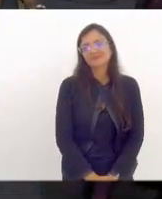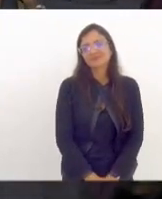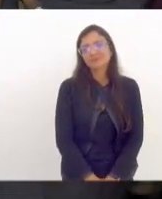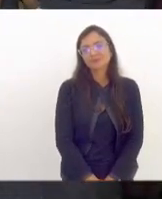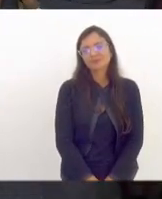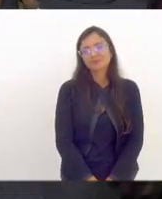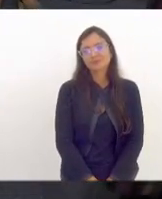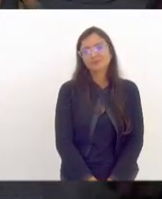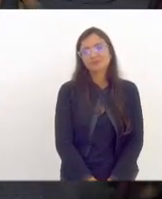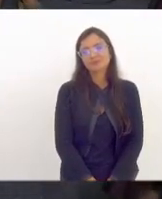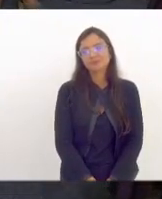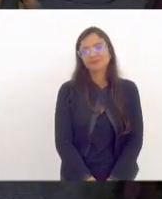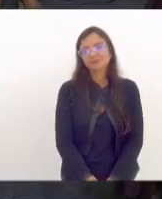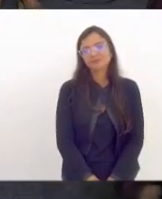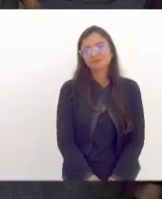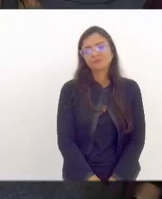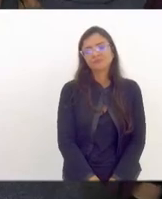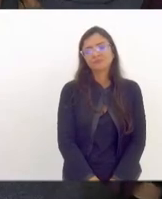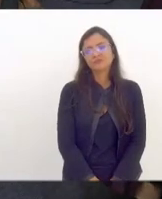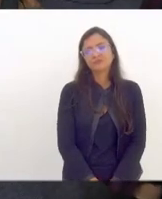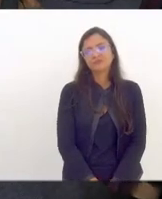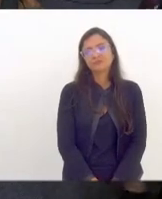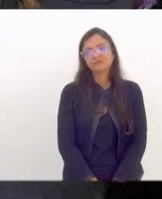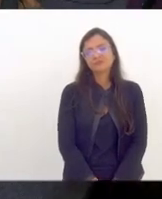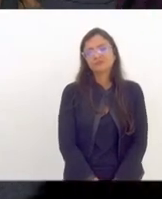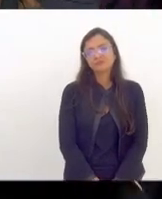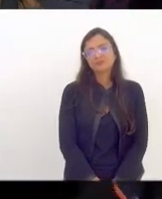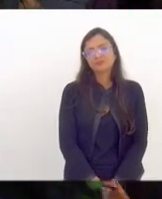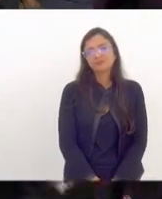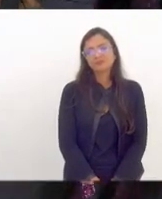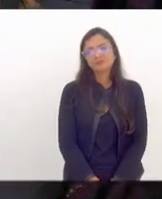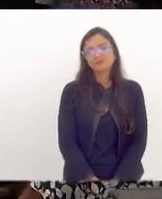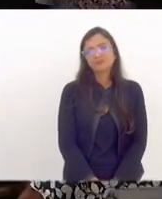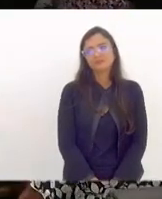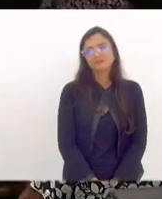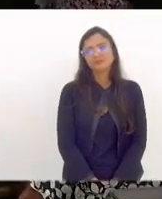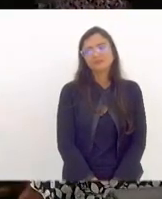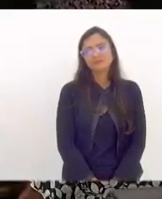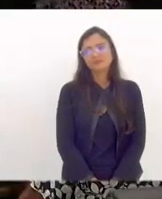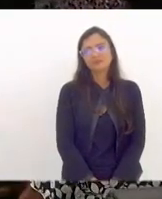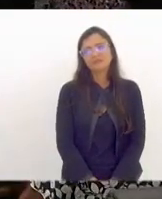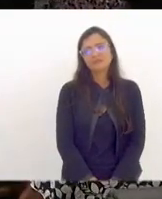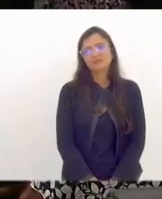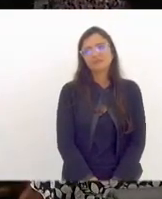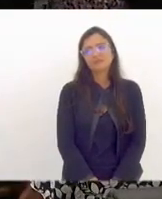tudo bem Já falei tanto com você no WhatsApp aí agora eu te conheci pessoalmente olha que maravilha parabéns